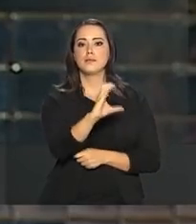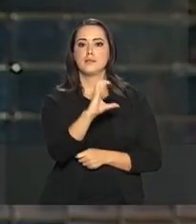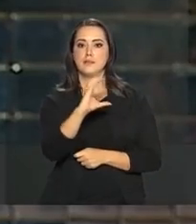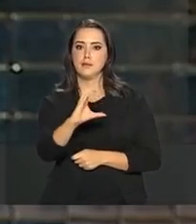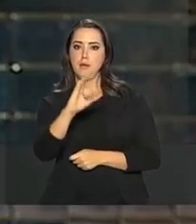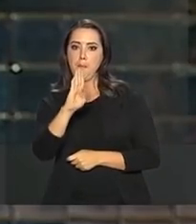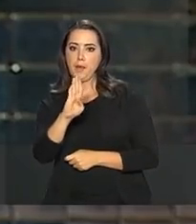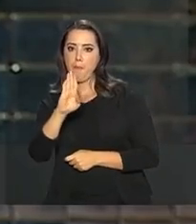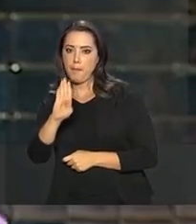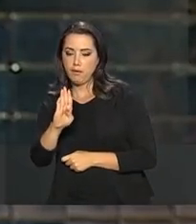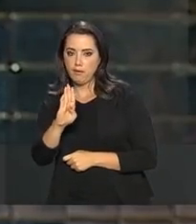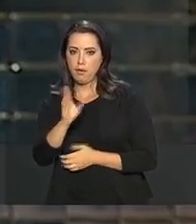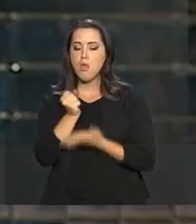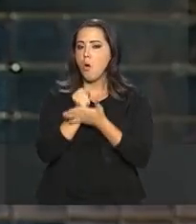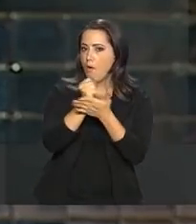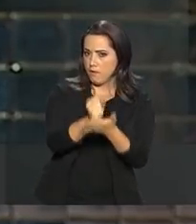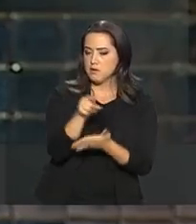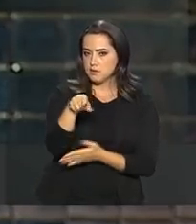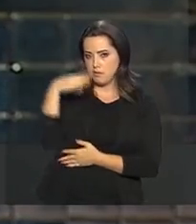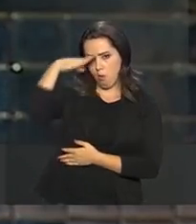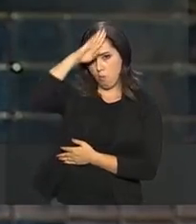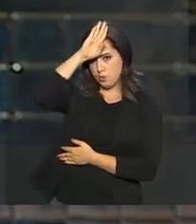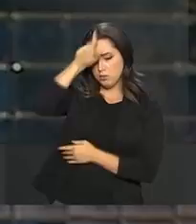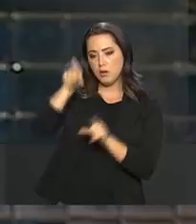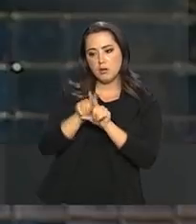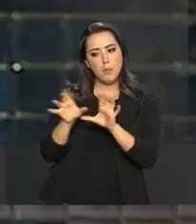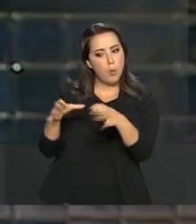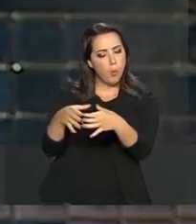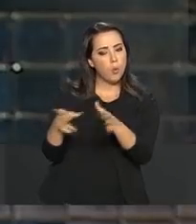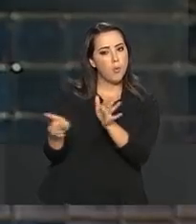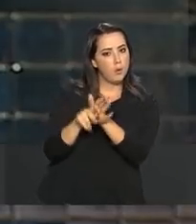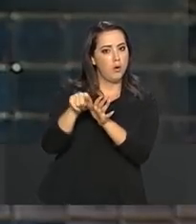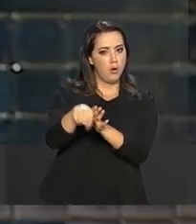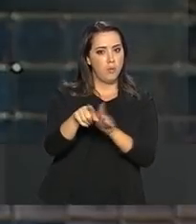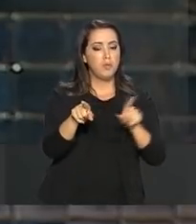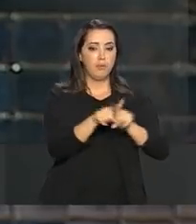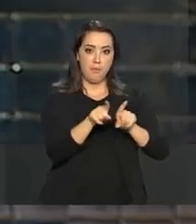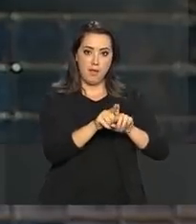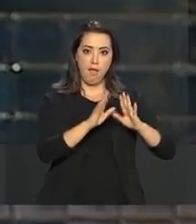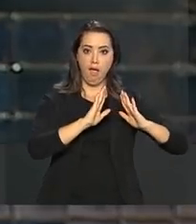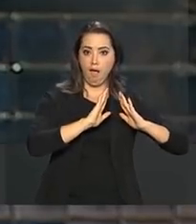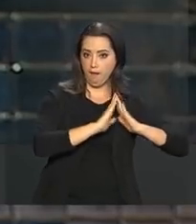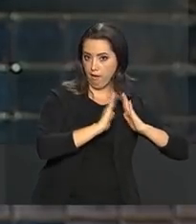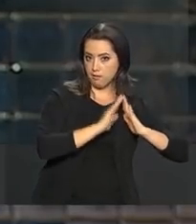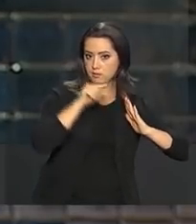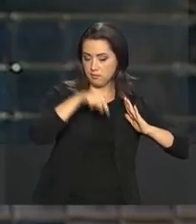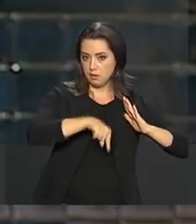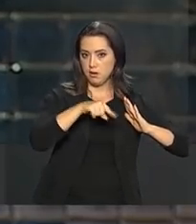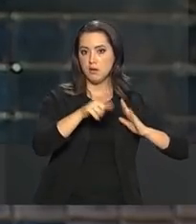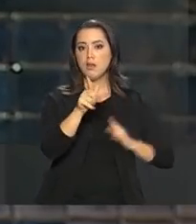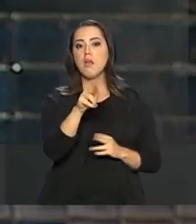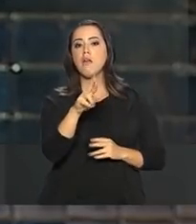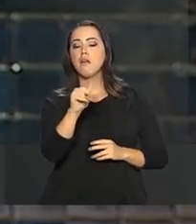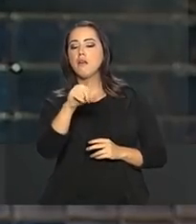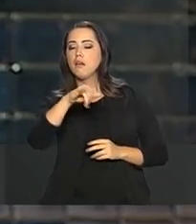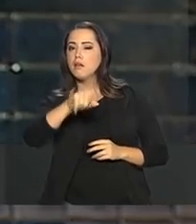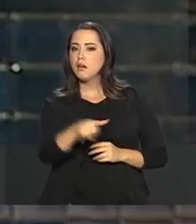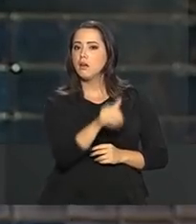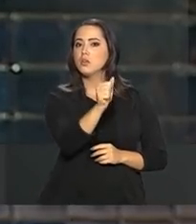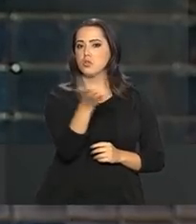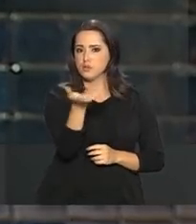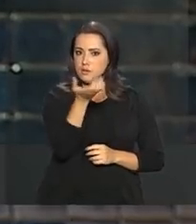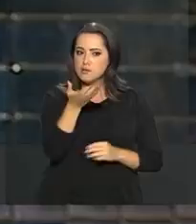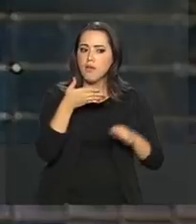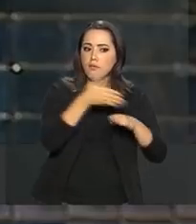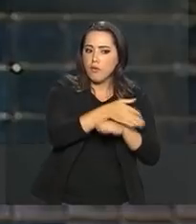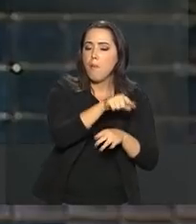ele ofereceria ele também a sua equipe a granja do torto se quiser ocupá-la poderá